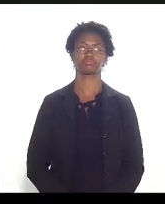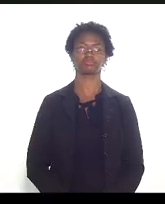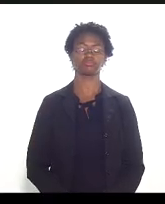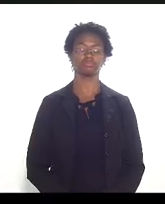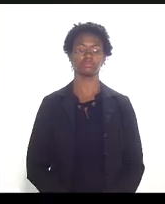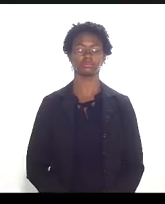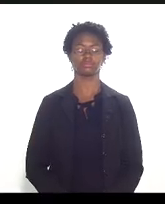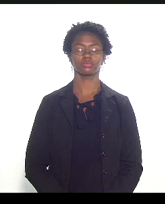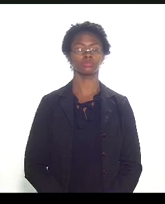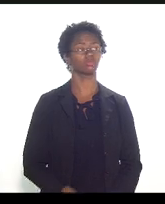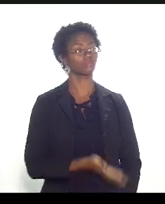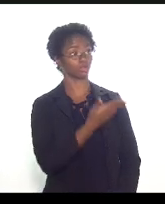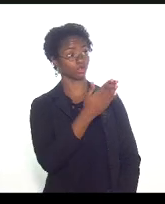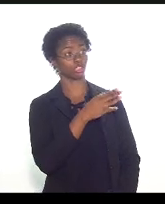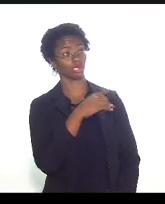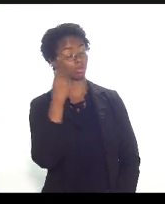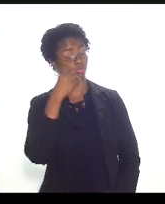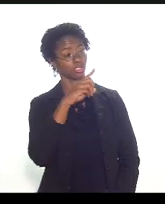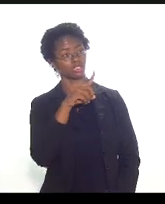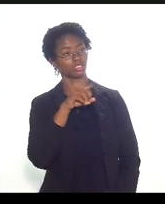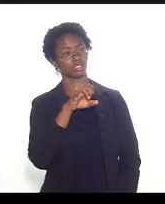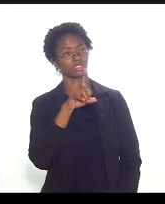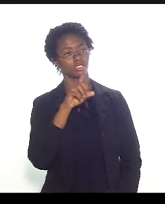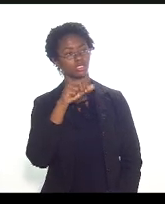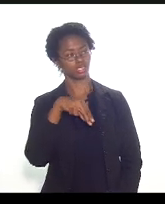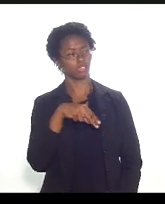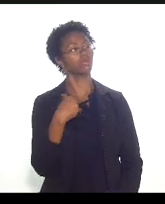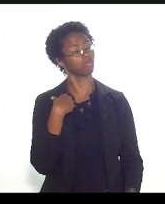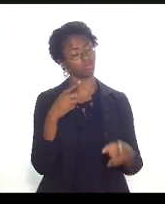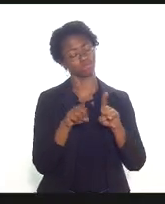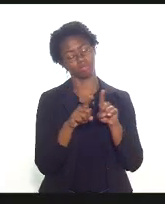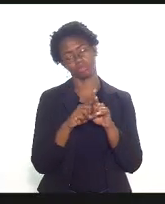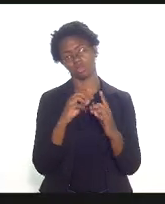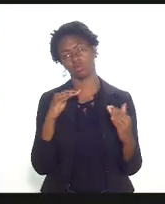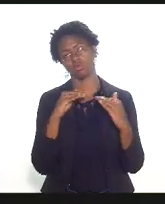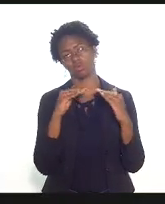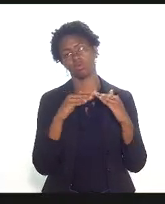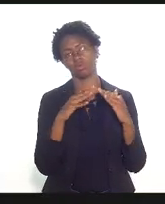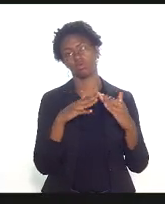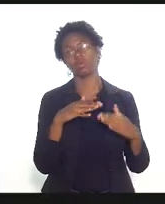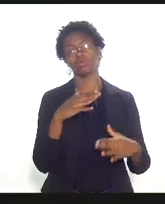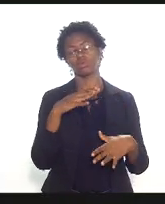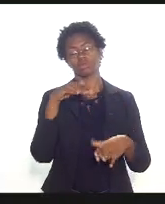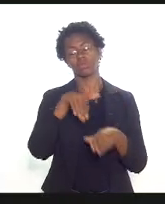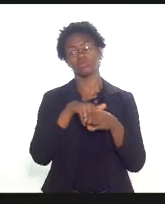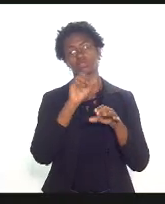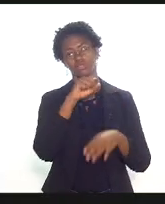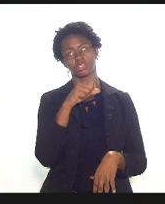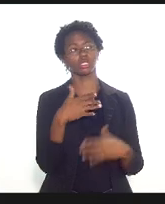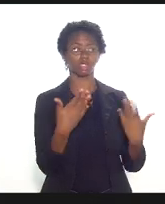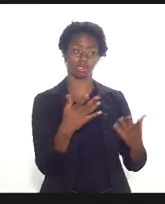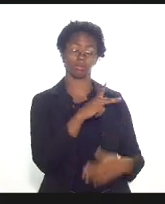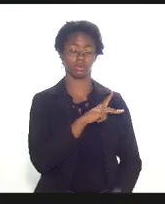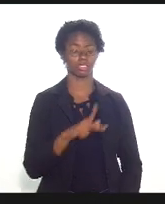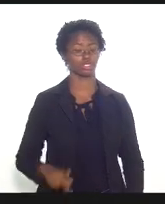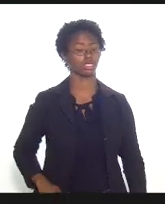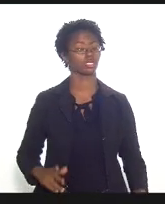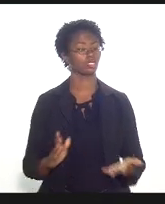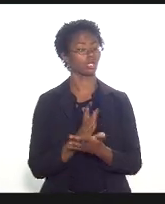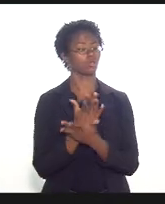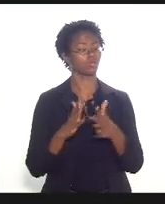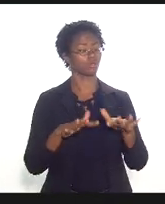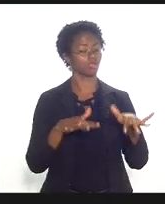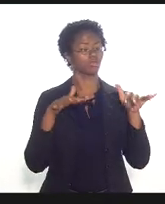Como vota a deputada Zeidan? Voto sim também, deputada Mônica. E, presidente, algumas audiências